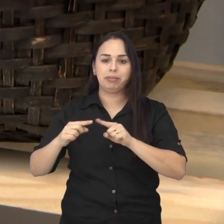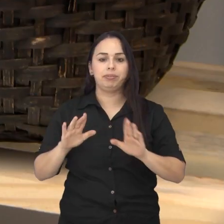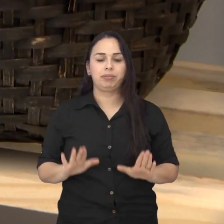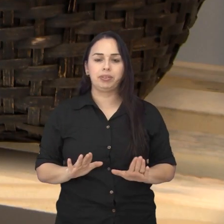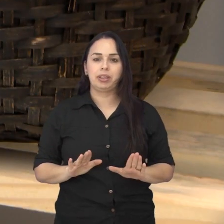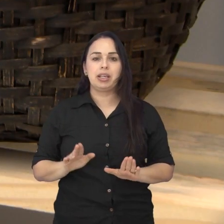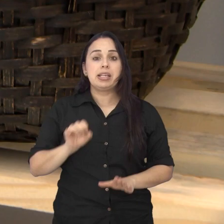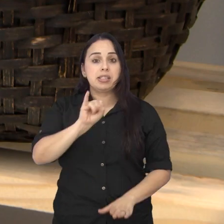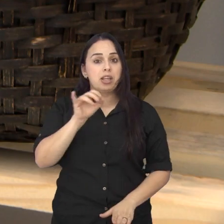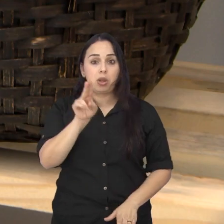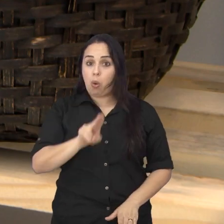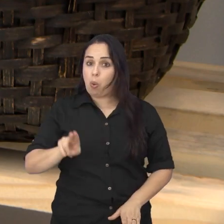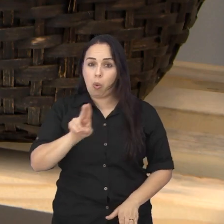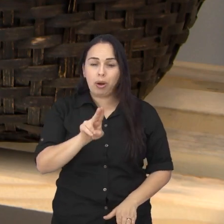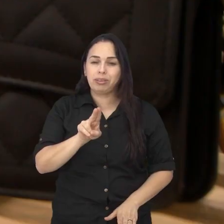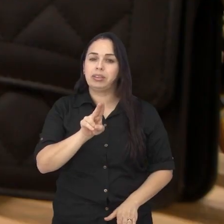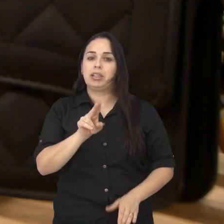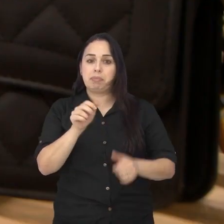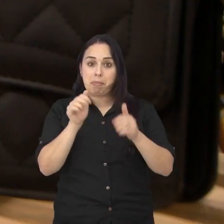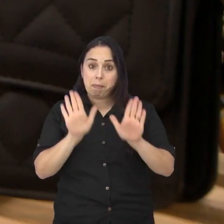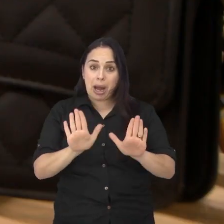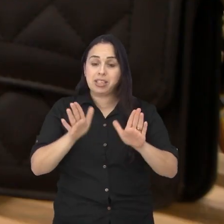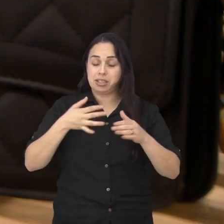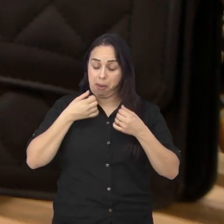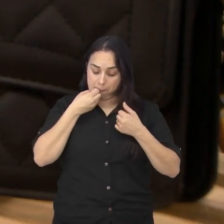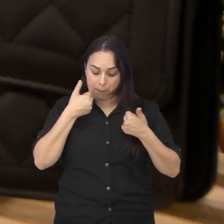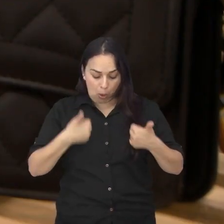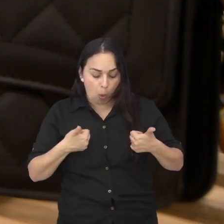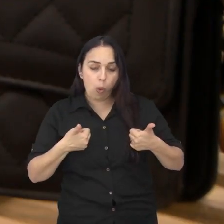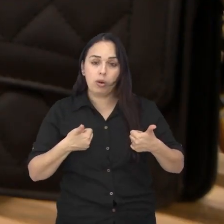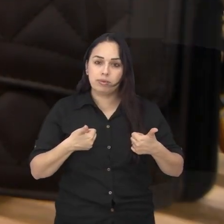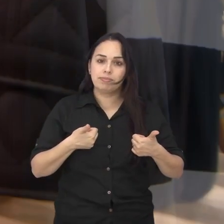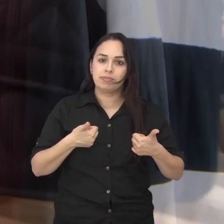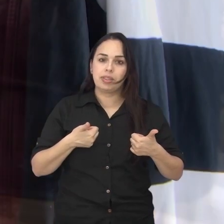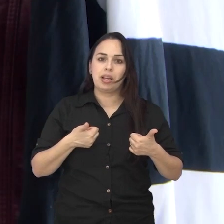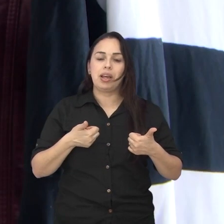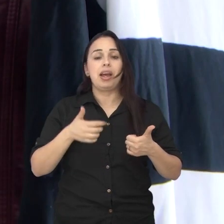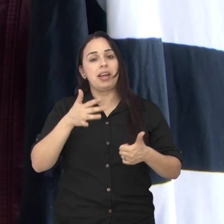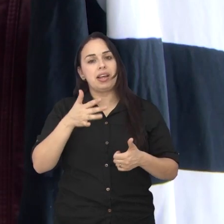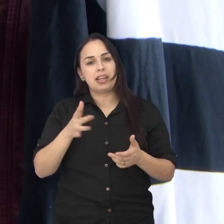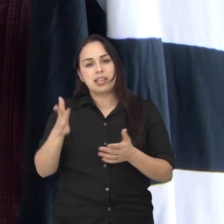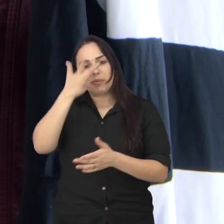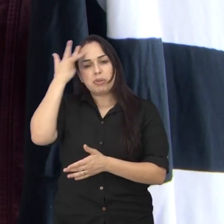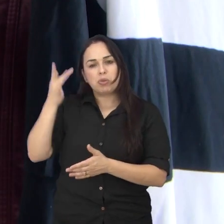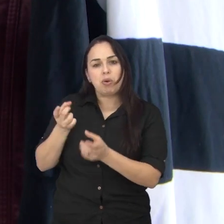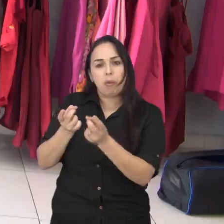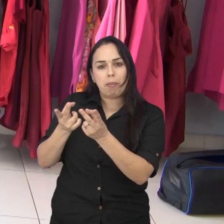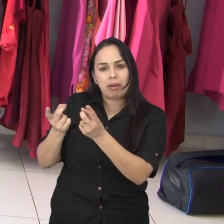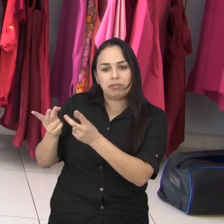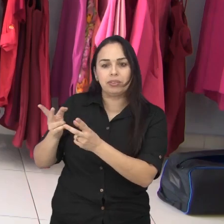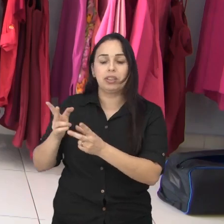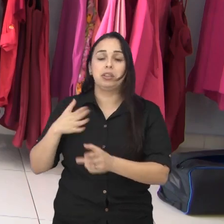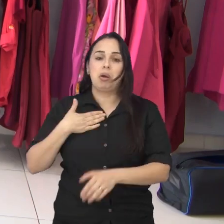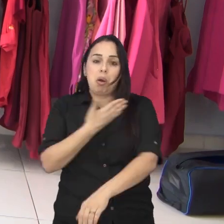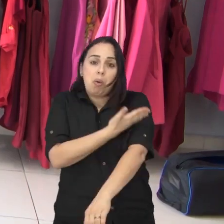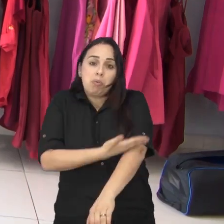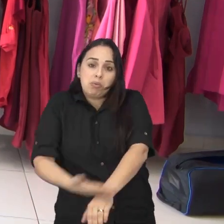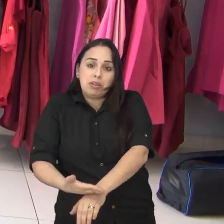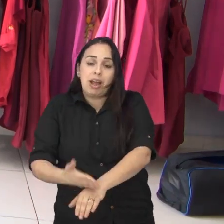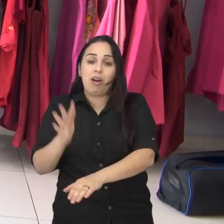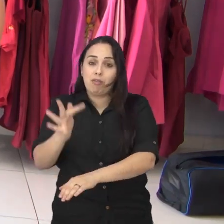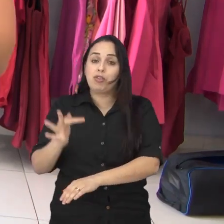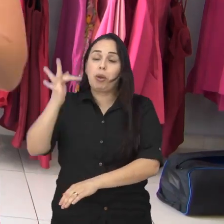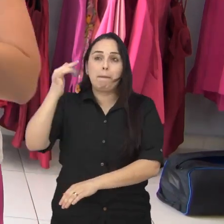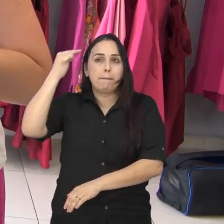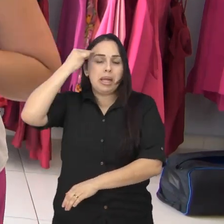E tudo aquilo que não tem mais uso, mas que está em bom estado, é justamente o que vem para os brechós. Para Camila, esse novo